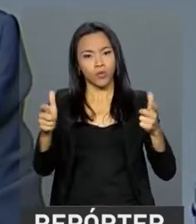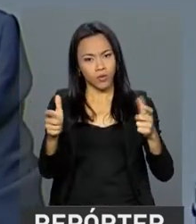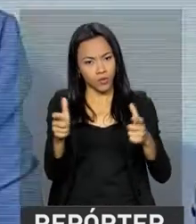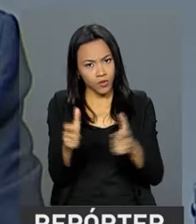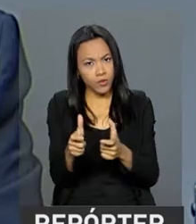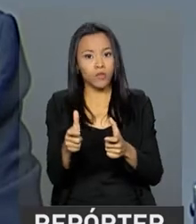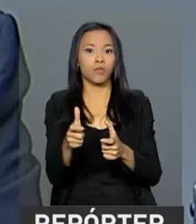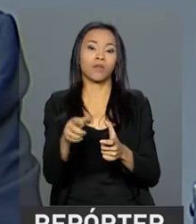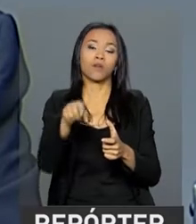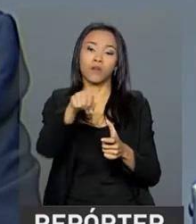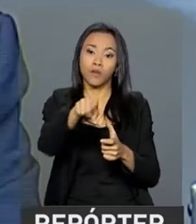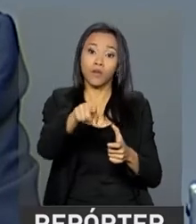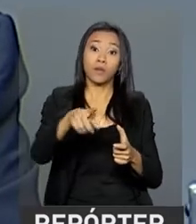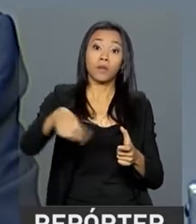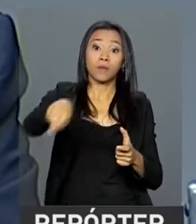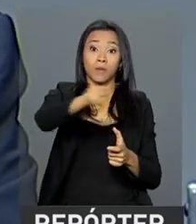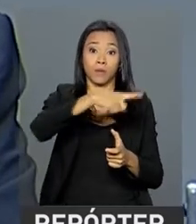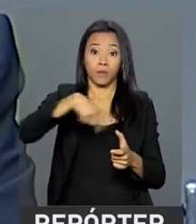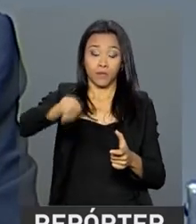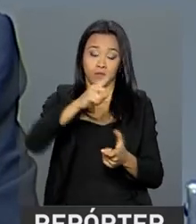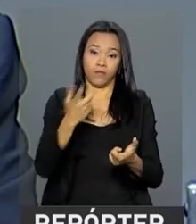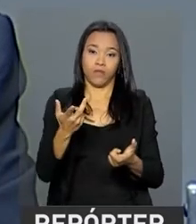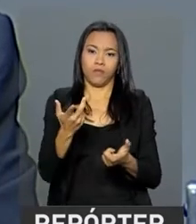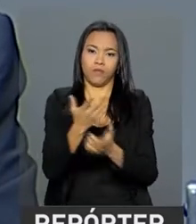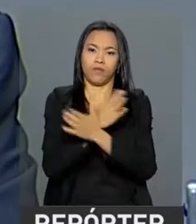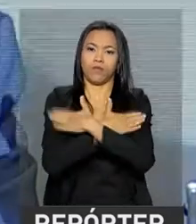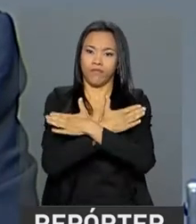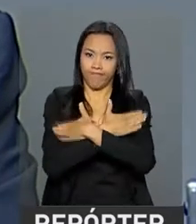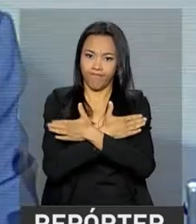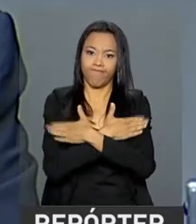padrões históricos e internacionais